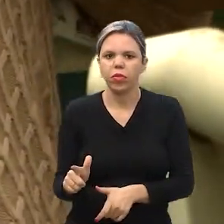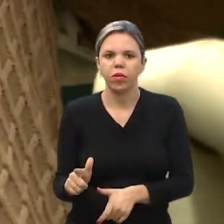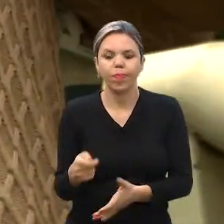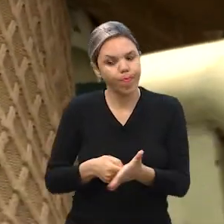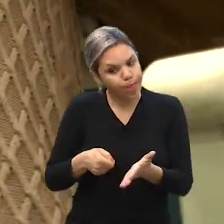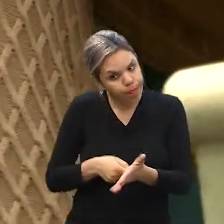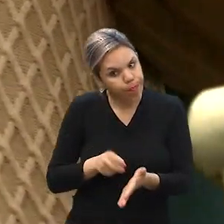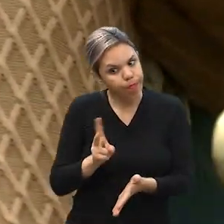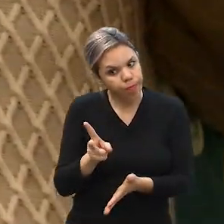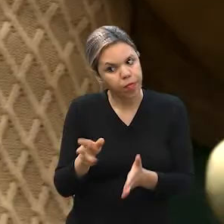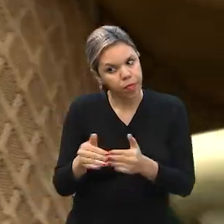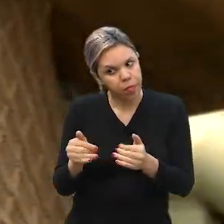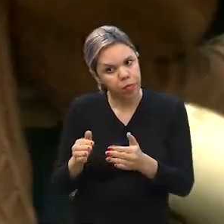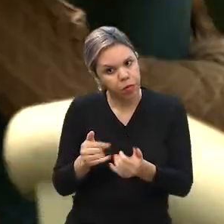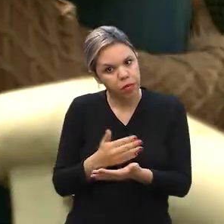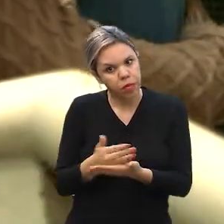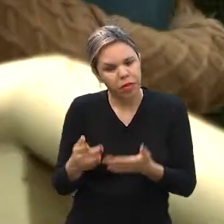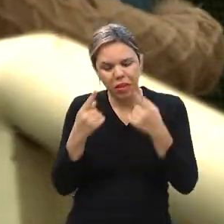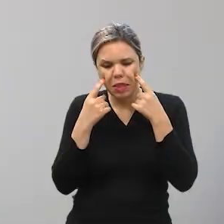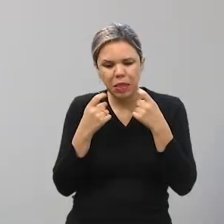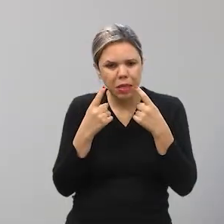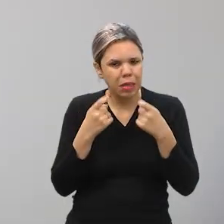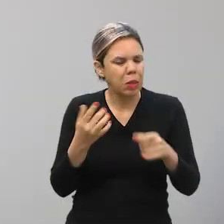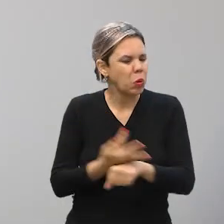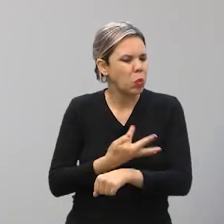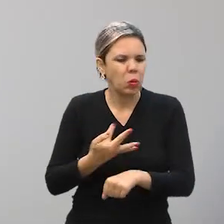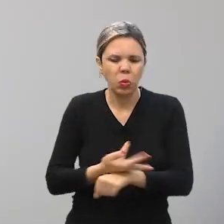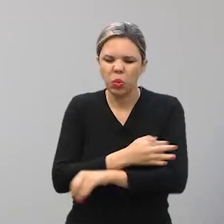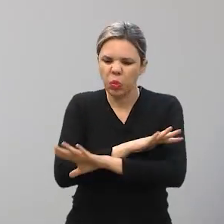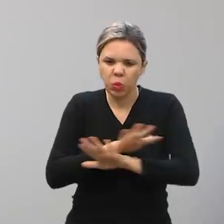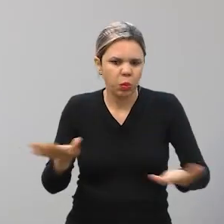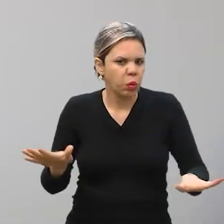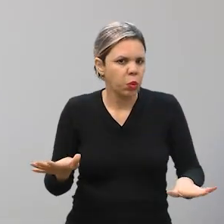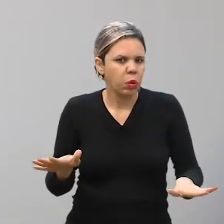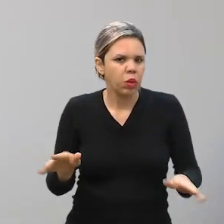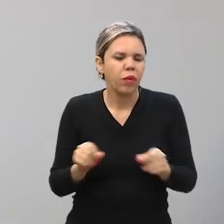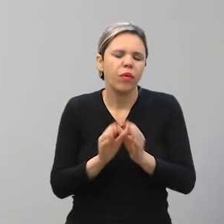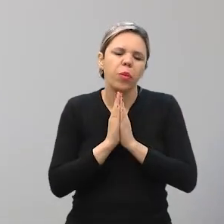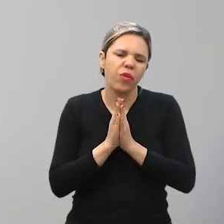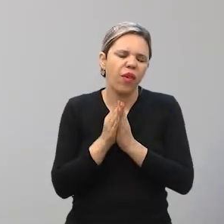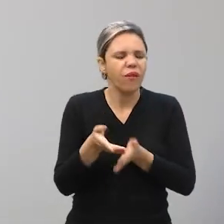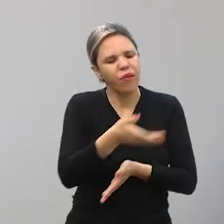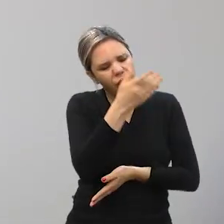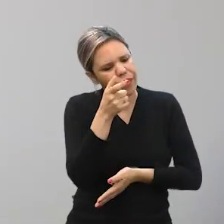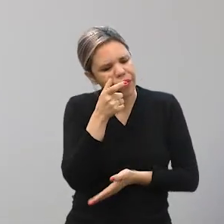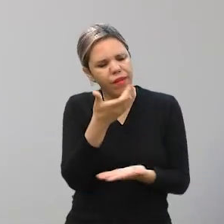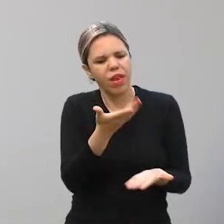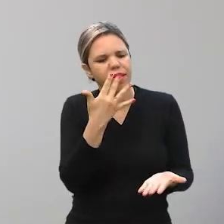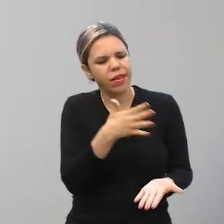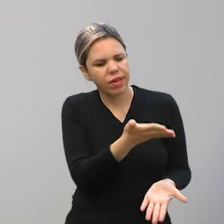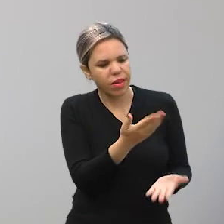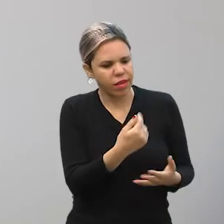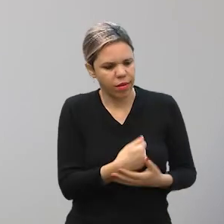insiste. Ela começa a chorar e fala assim: eu não aguento mais. Faz o favor, vai ver essa criança.